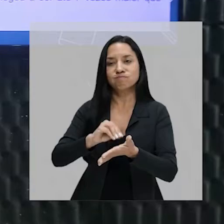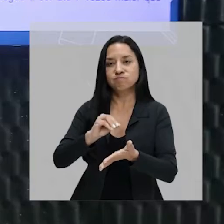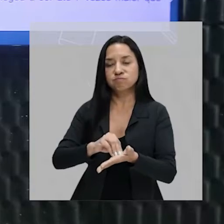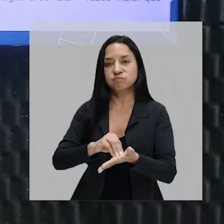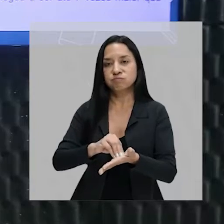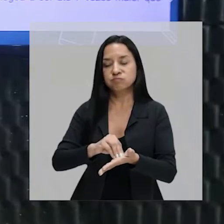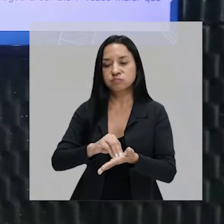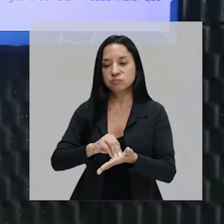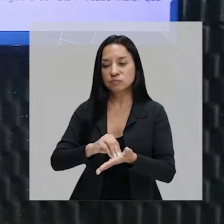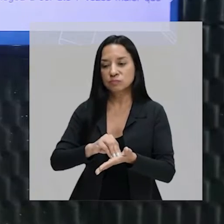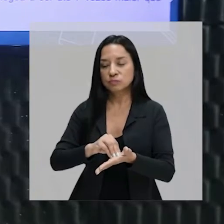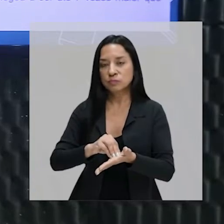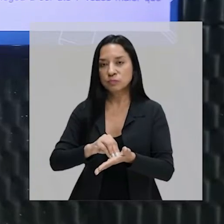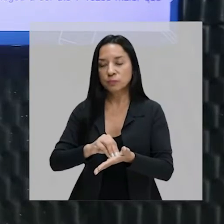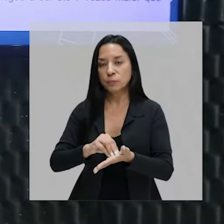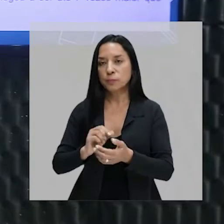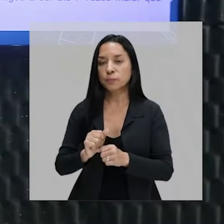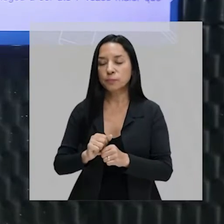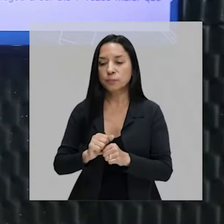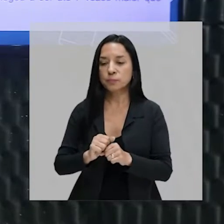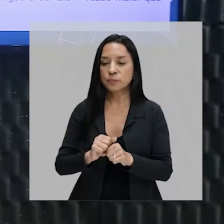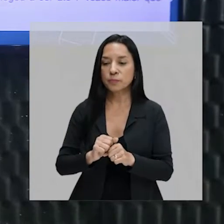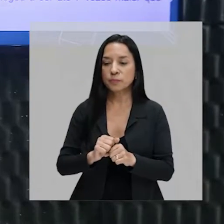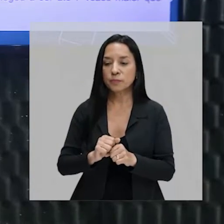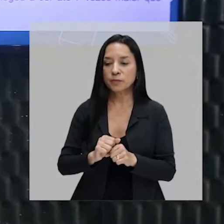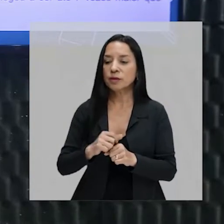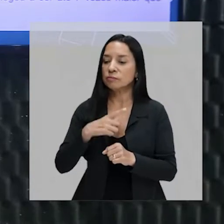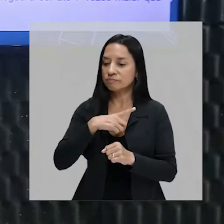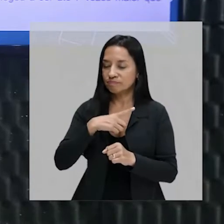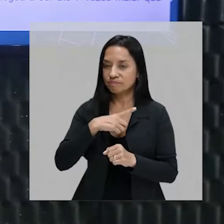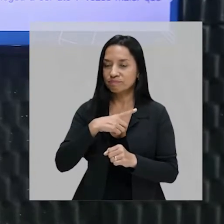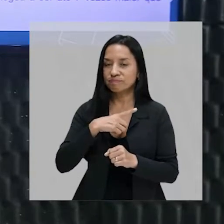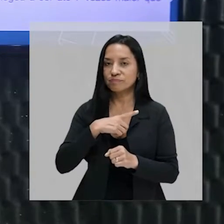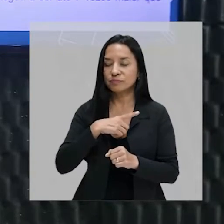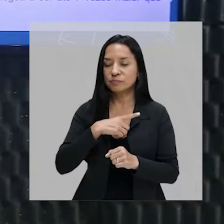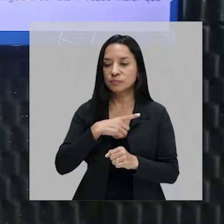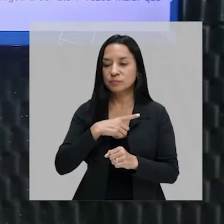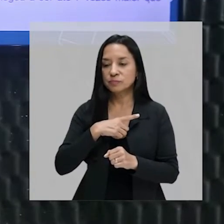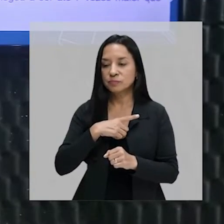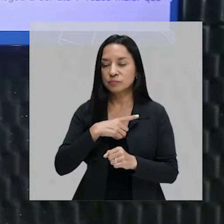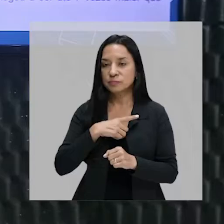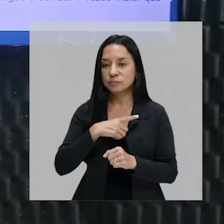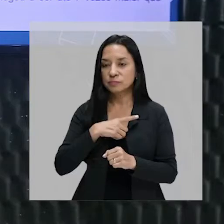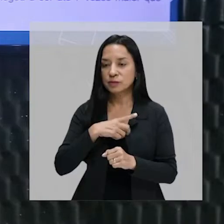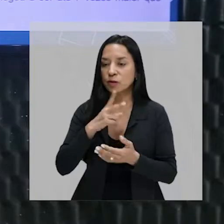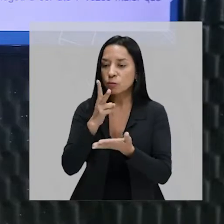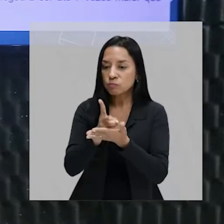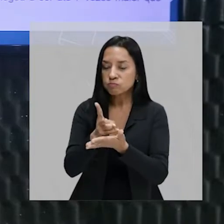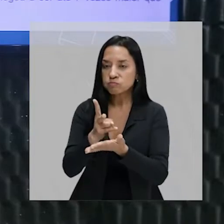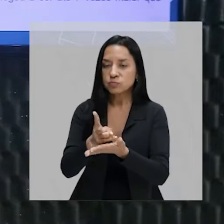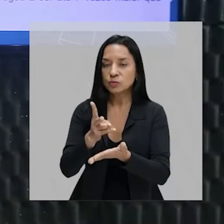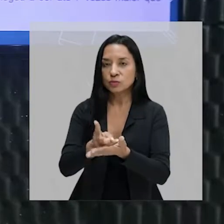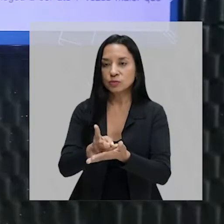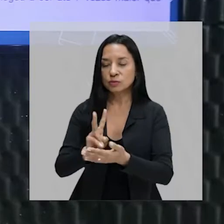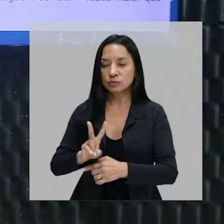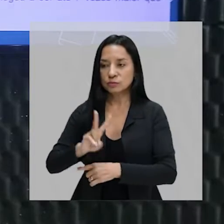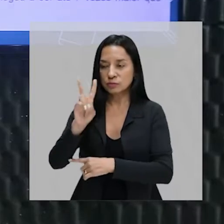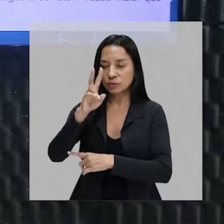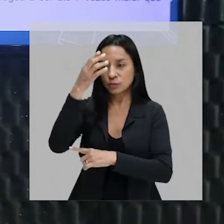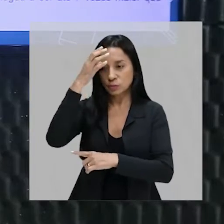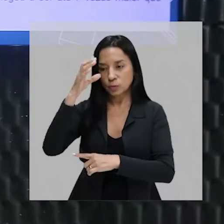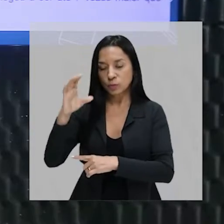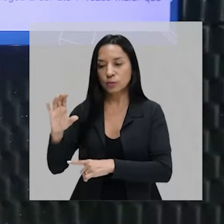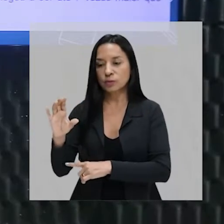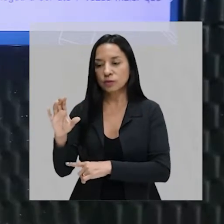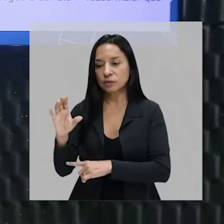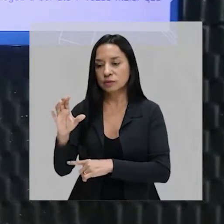e ainda falta muito para que se tenha a manutenção de seus valores culturais